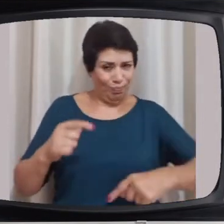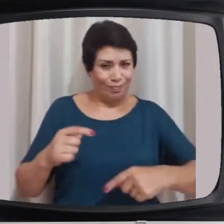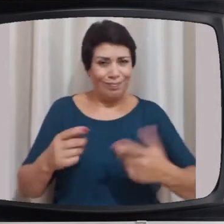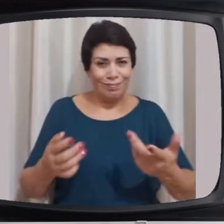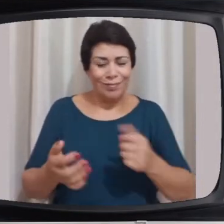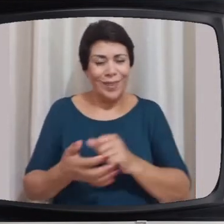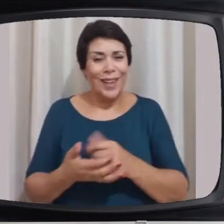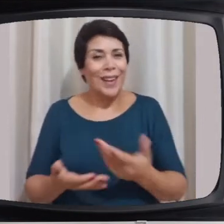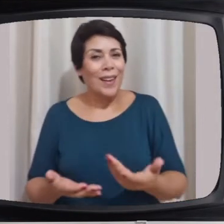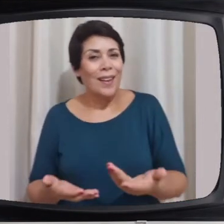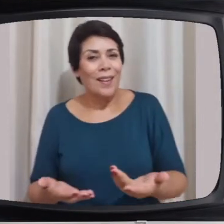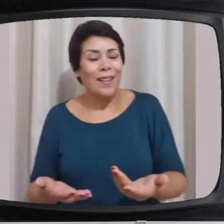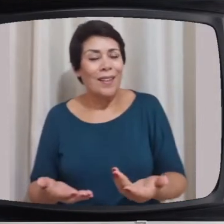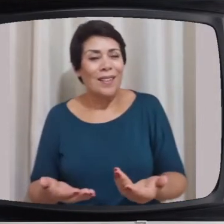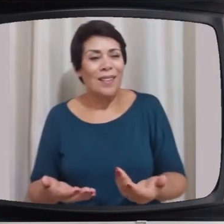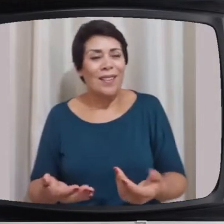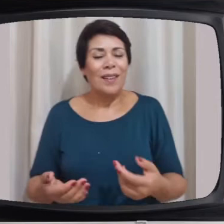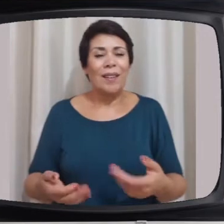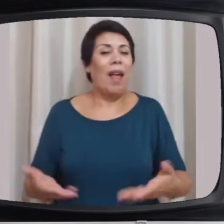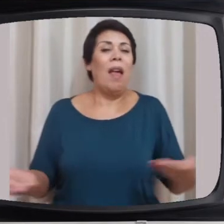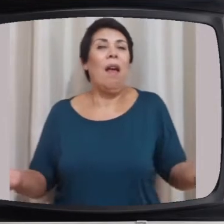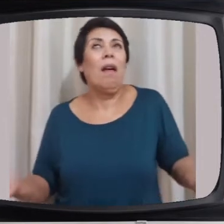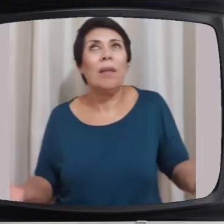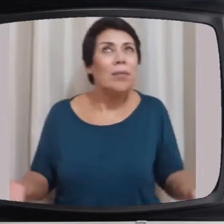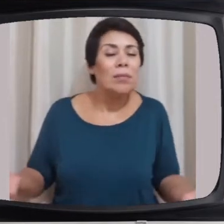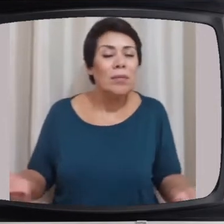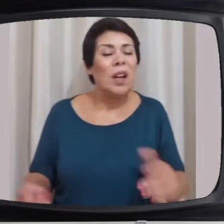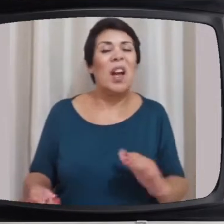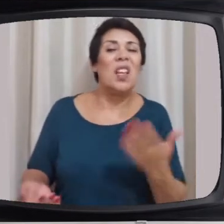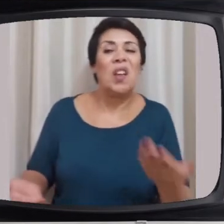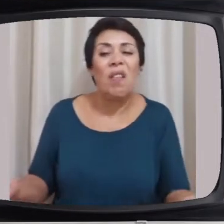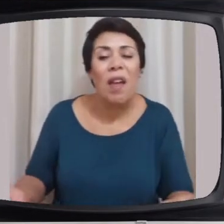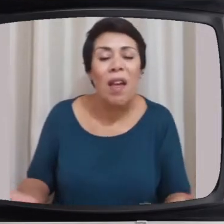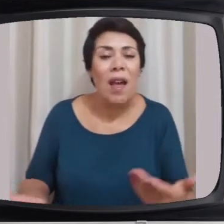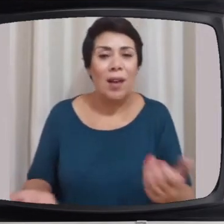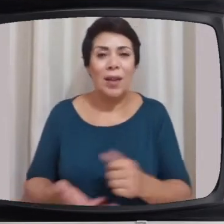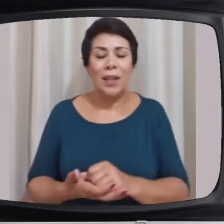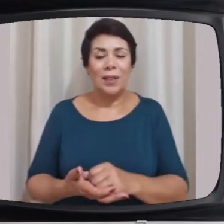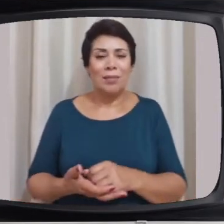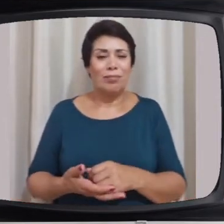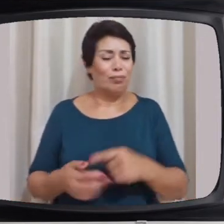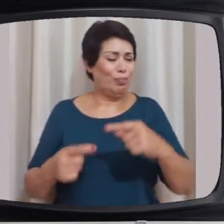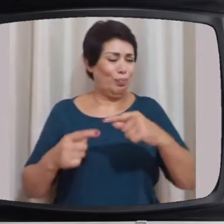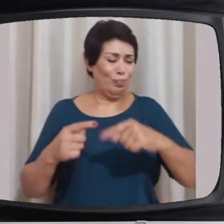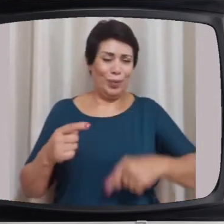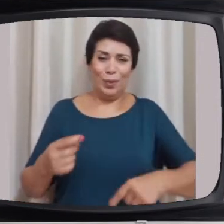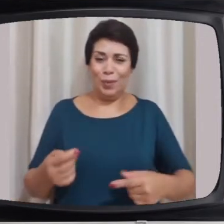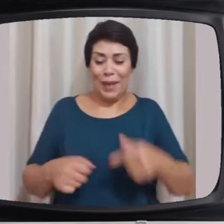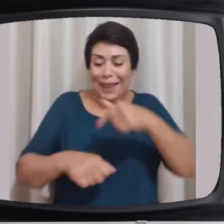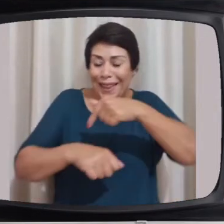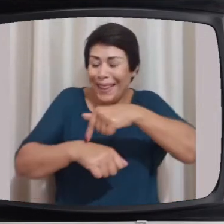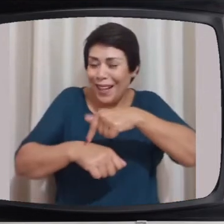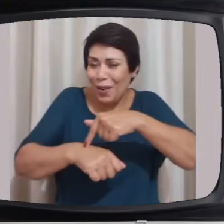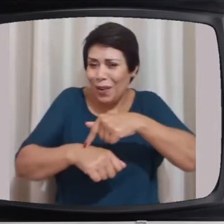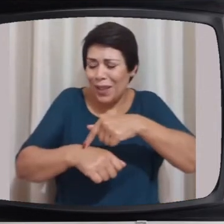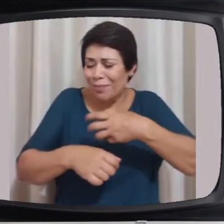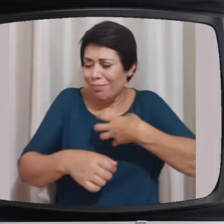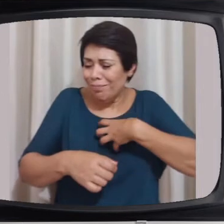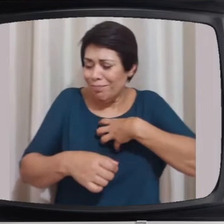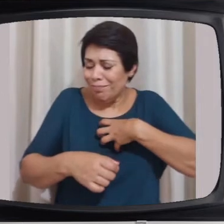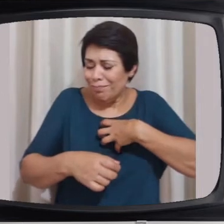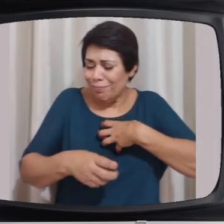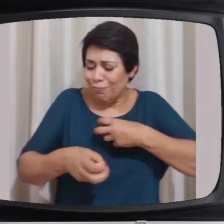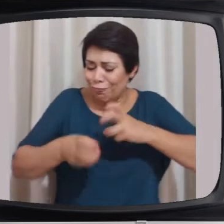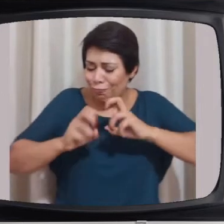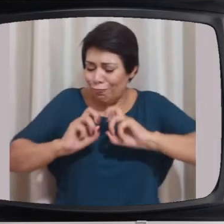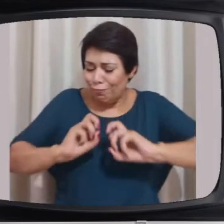de quer saber, eu vou resolver isso na marra. Instantaneamente, alguma coisa volta em